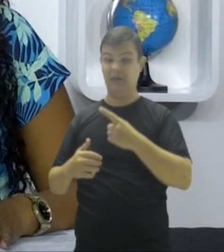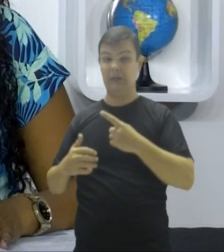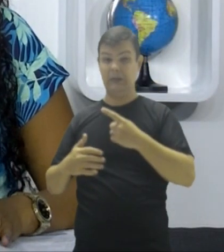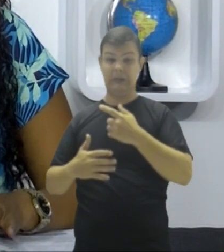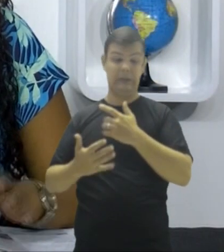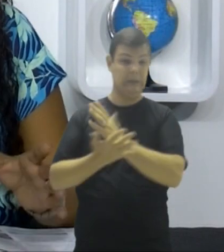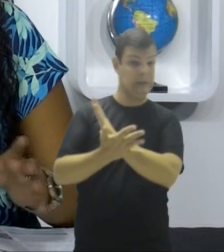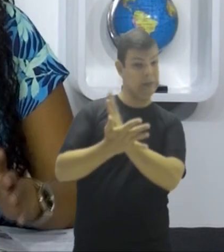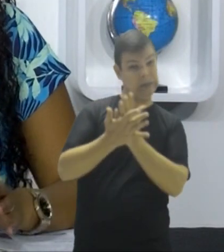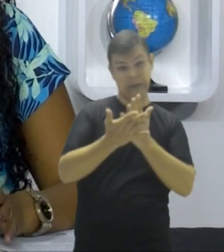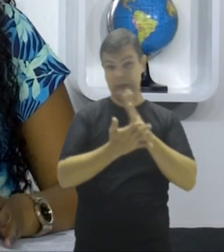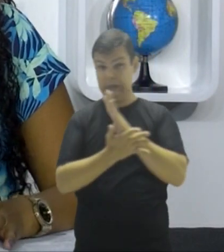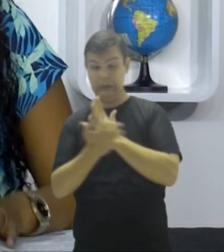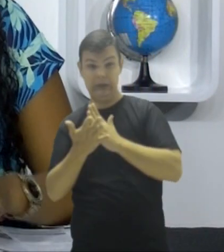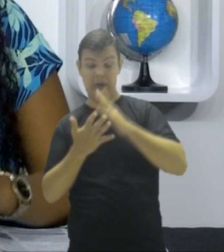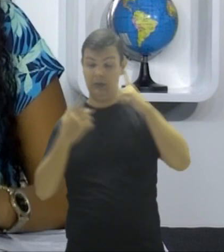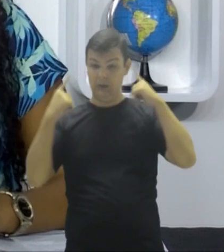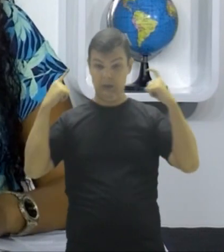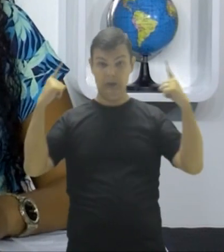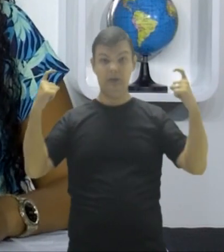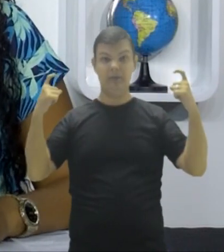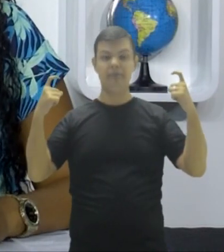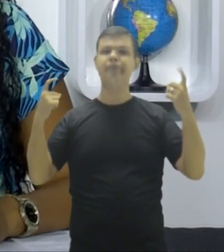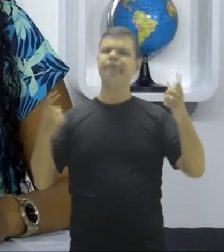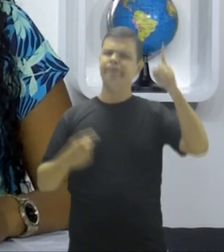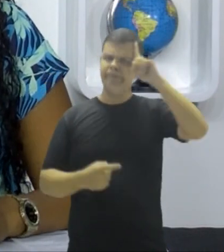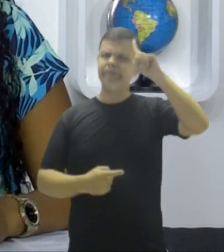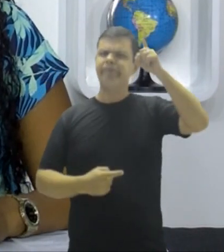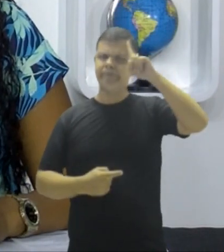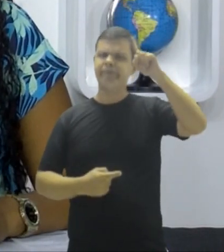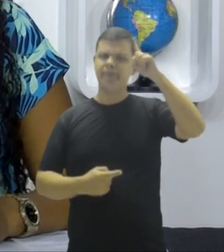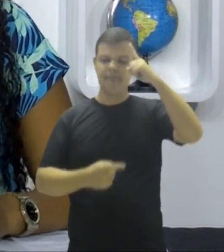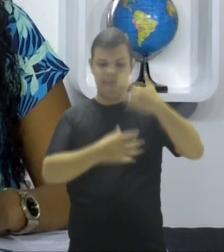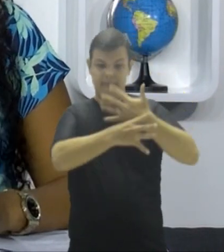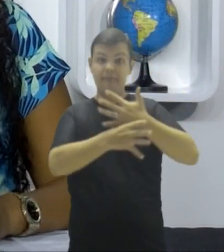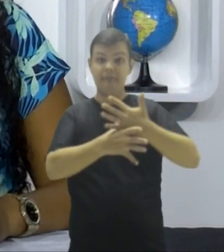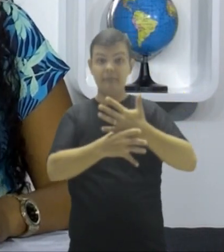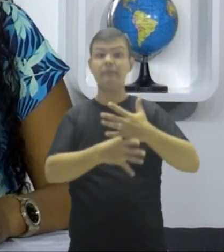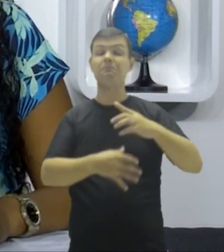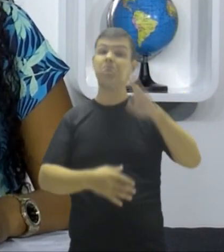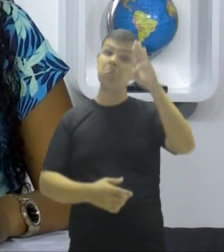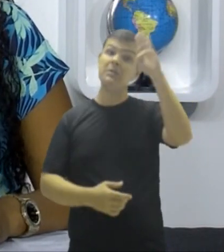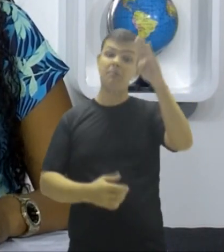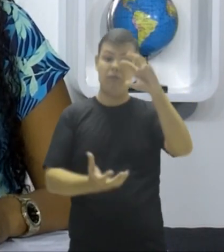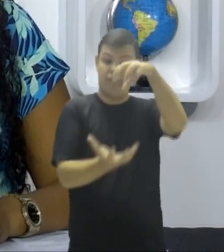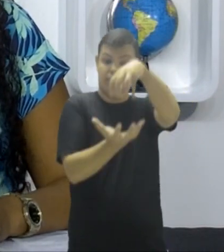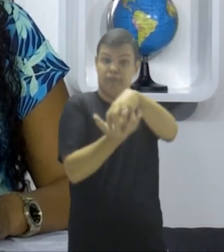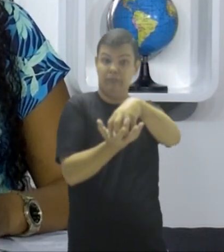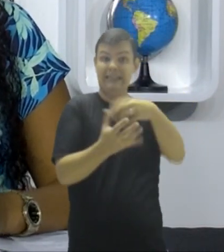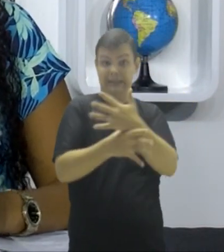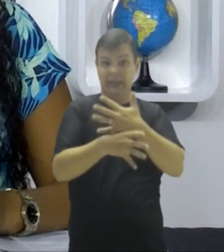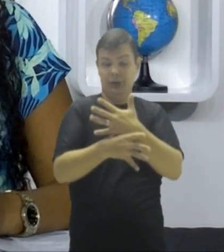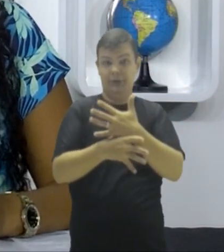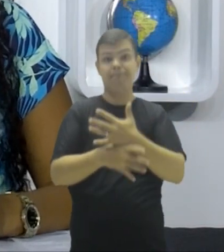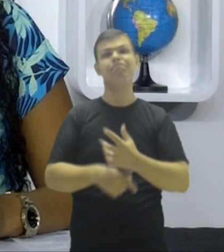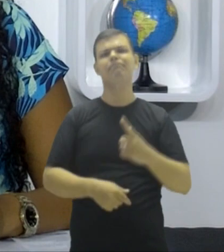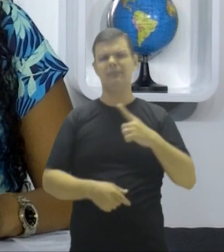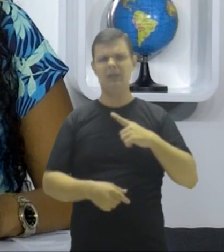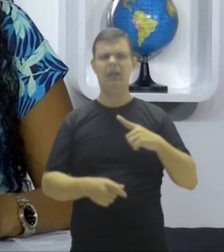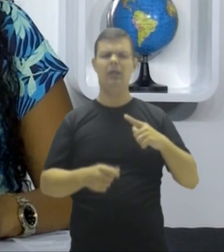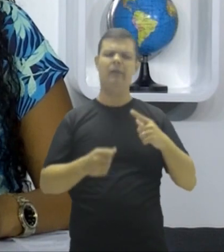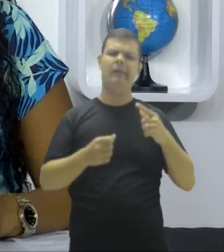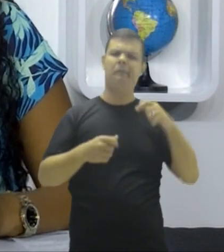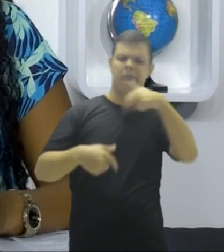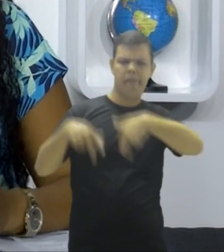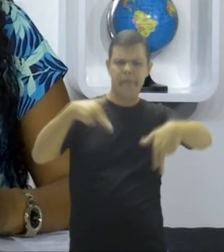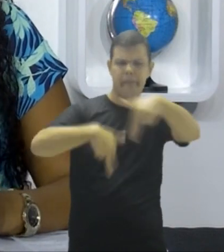Incomodou bastante, né, esse barulho. Então, todos os dias na cidade, principalmente na cidade, acontece nessa